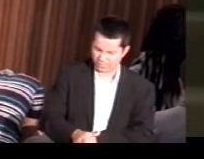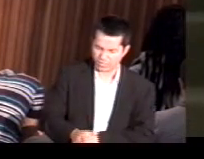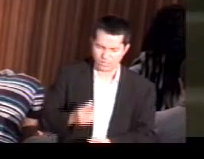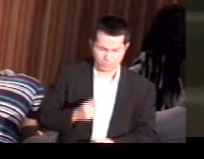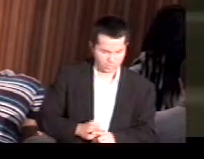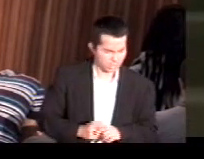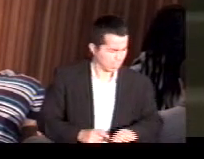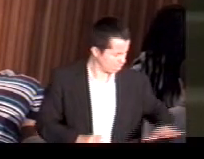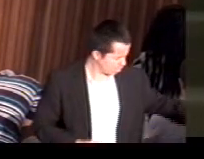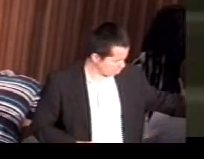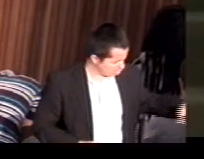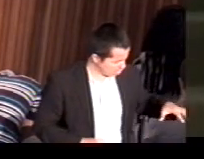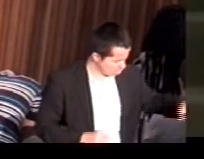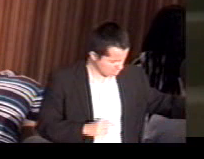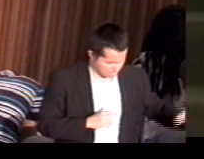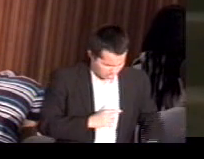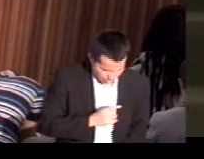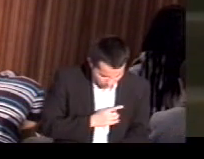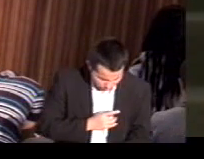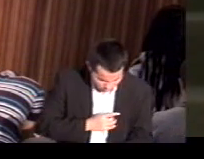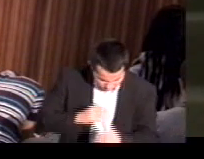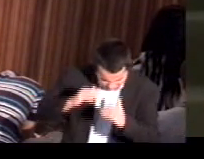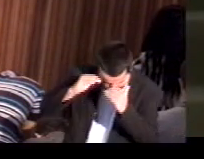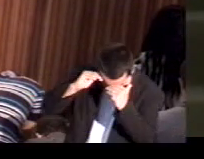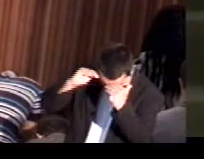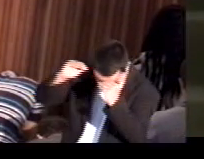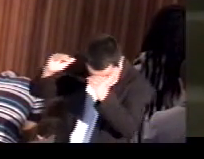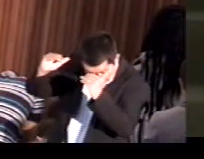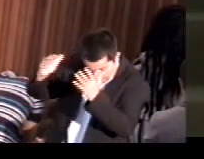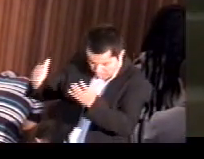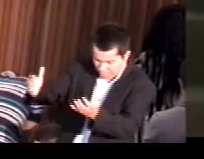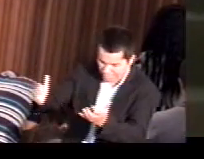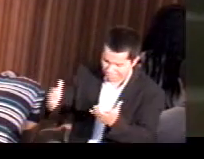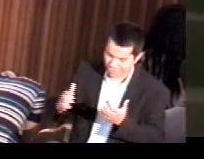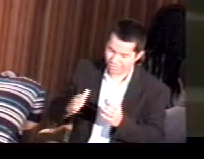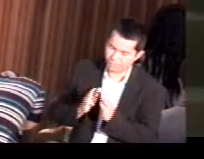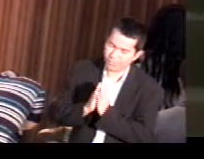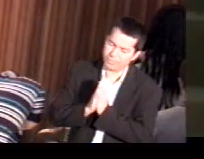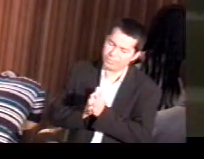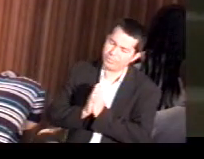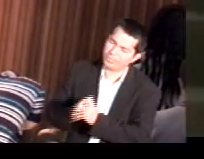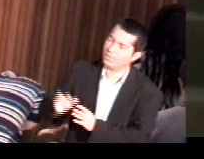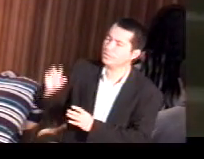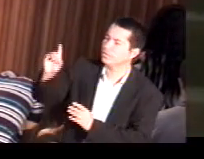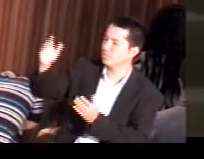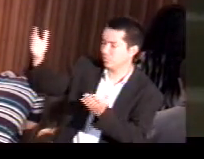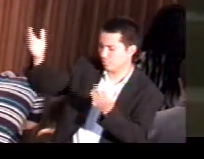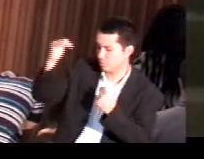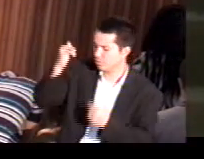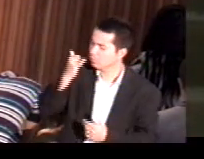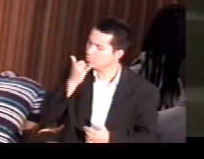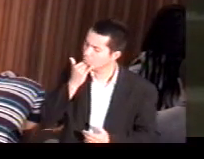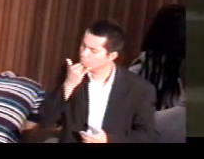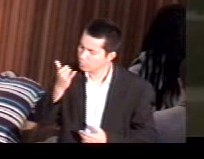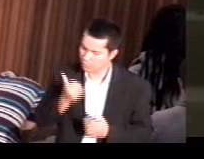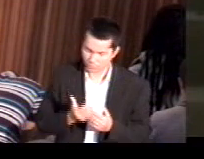no coração deles, e eles estão te pedindo: Senhor, vem, por favor,